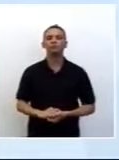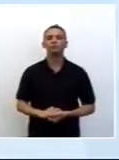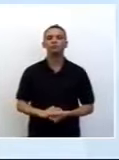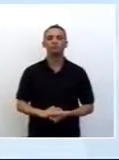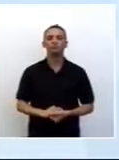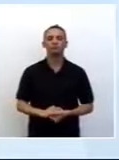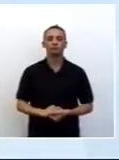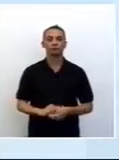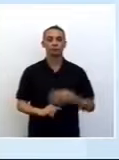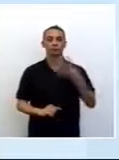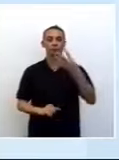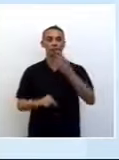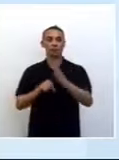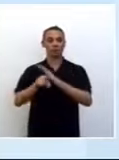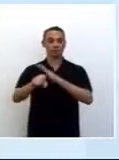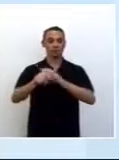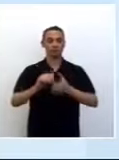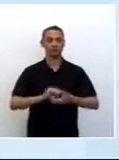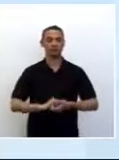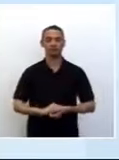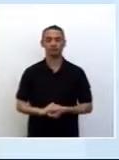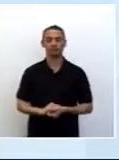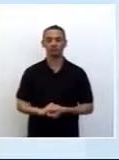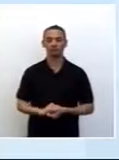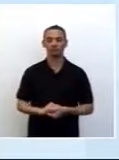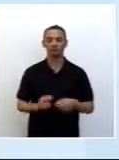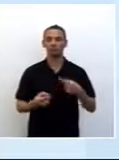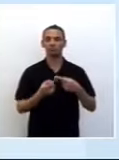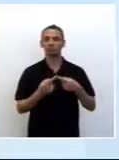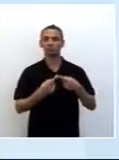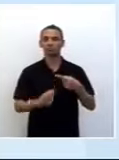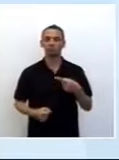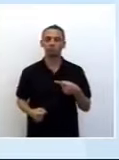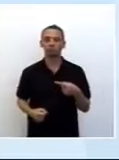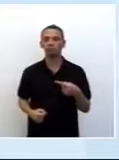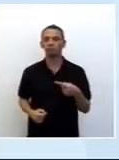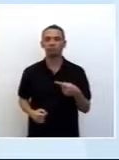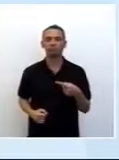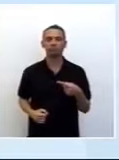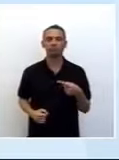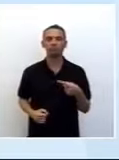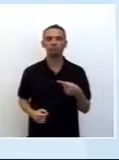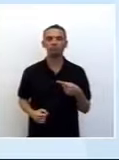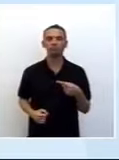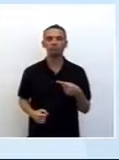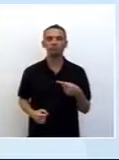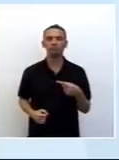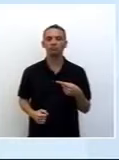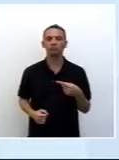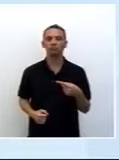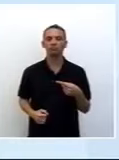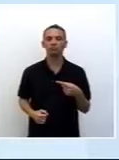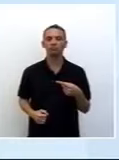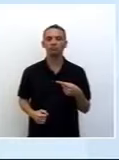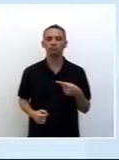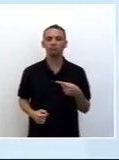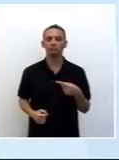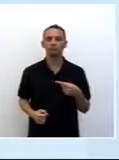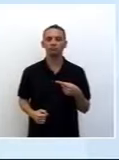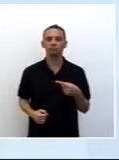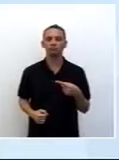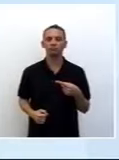quatro pergunte meus amigos perguntas primeira pergunta what is ficar não